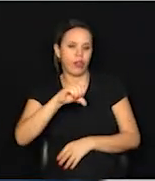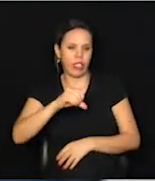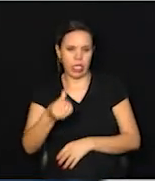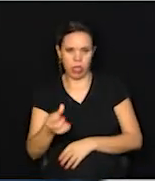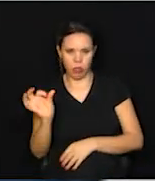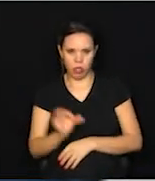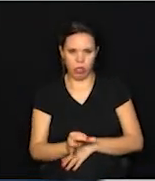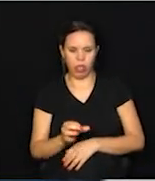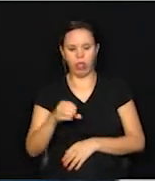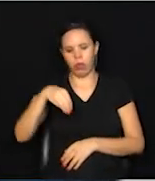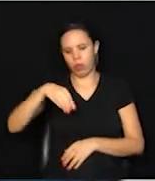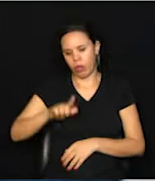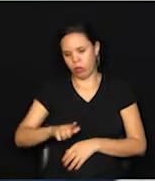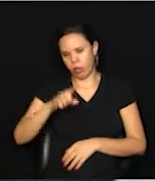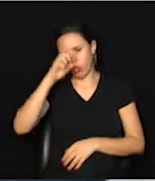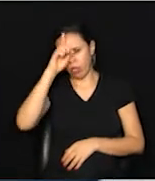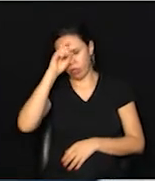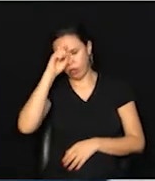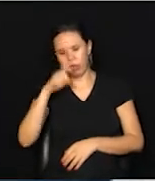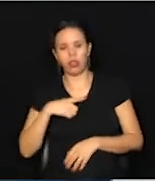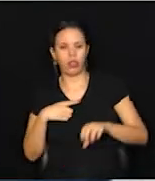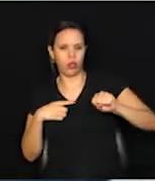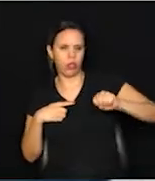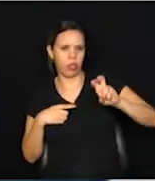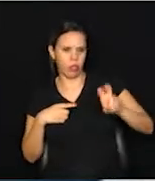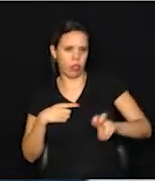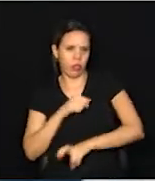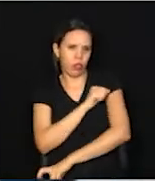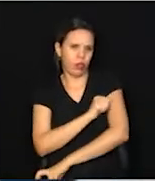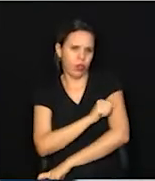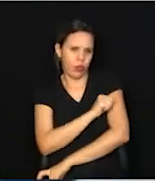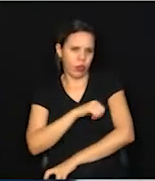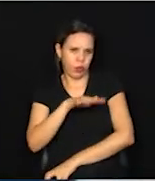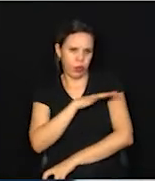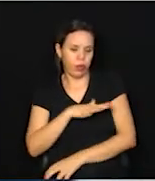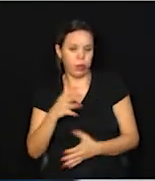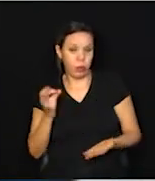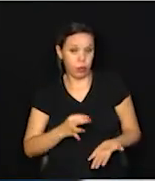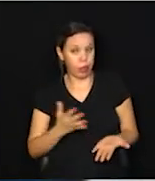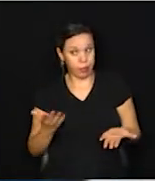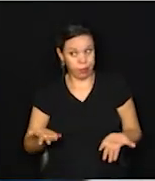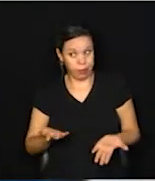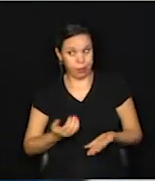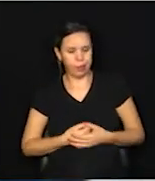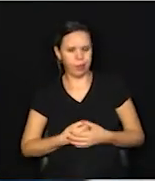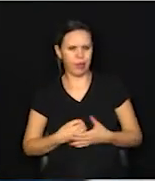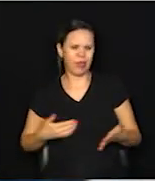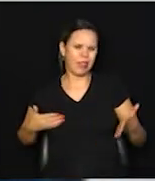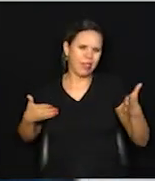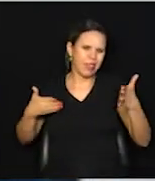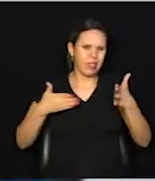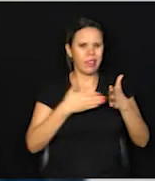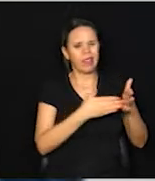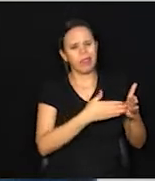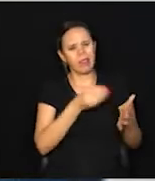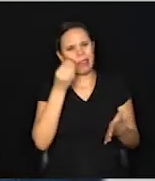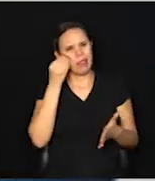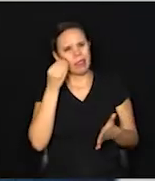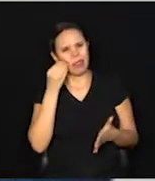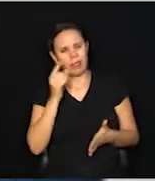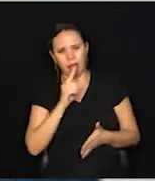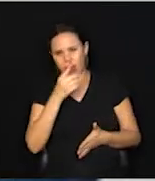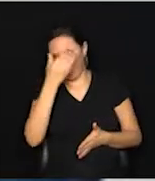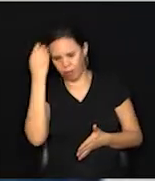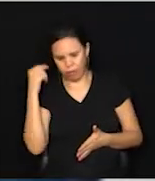e 85% de enfermaria, 85%. E aí chegamos no limite e tentamos, só para não esquecer,